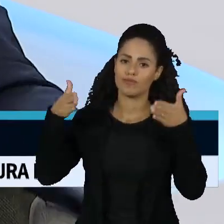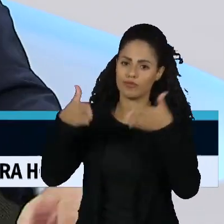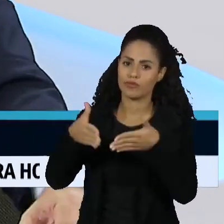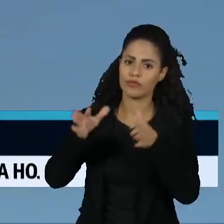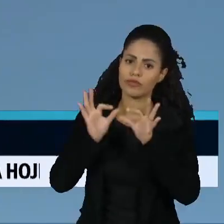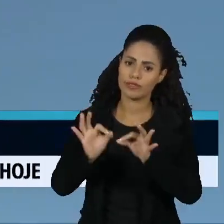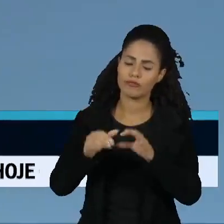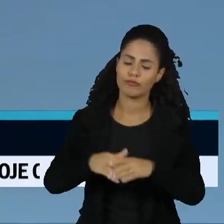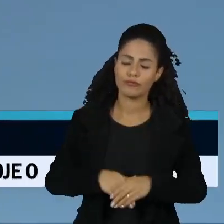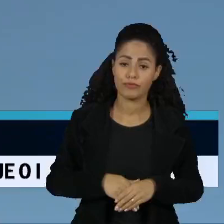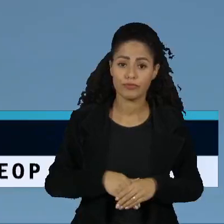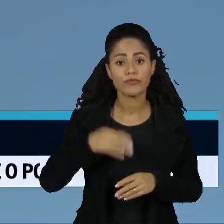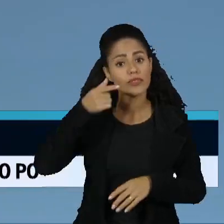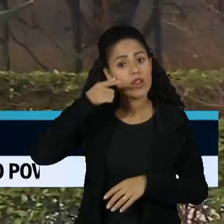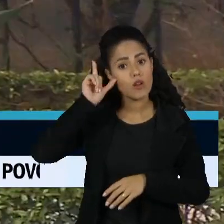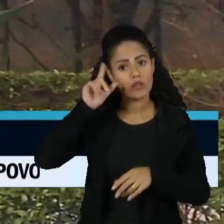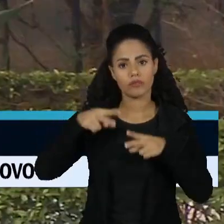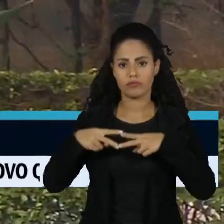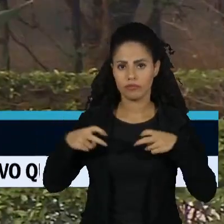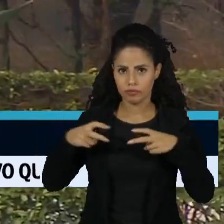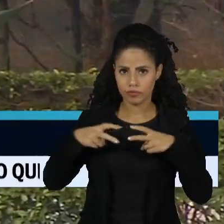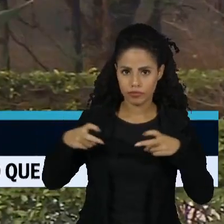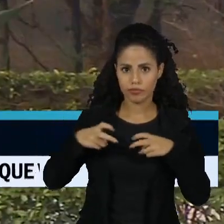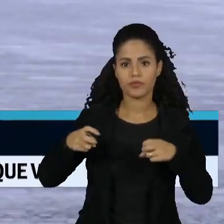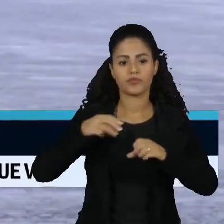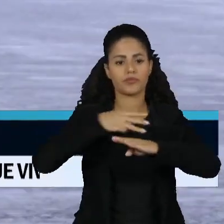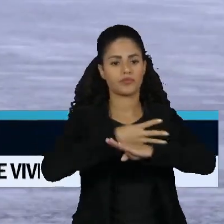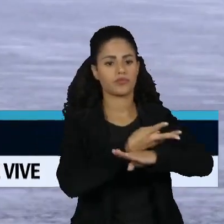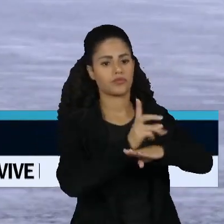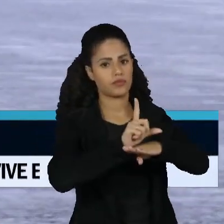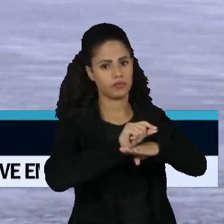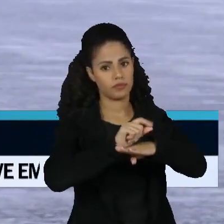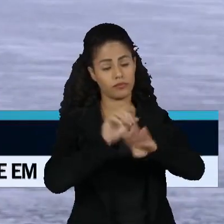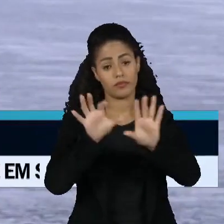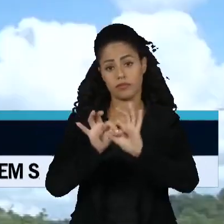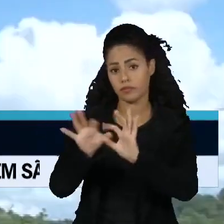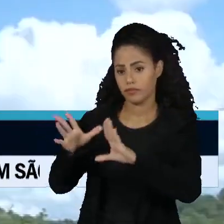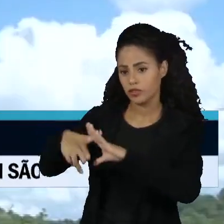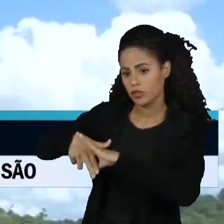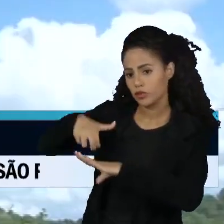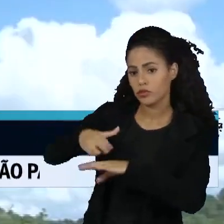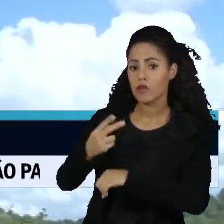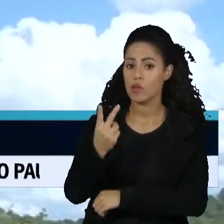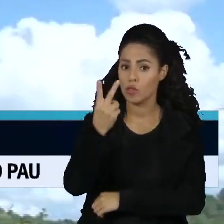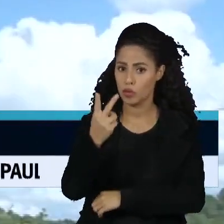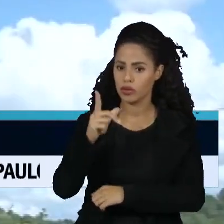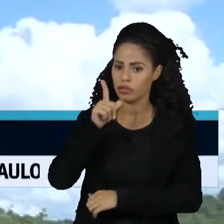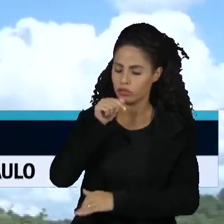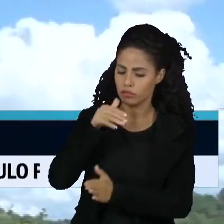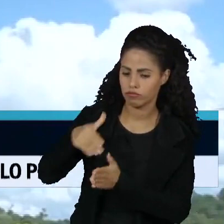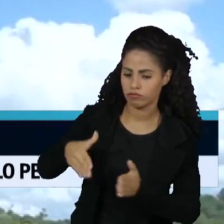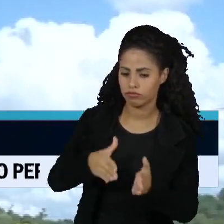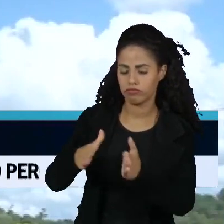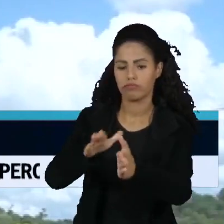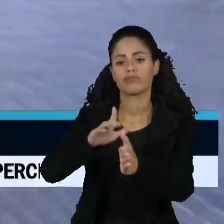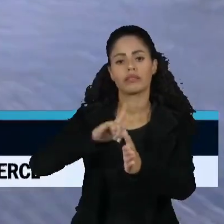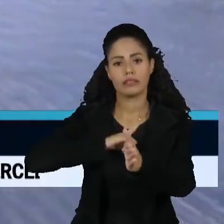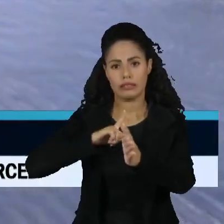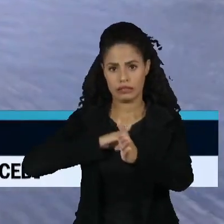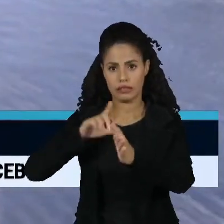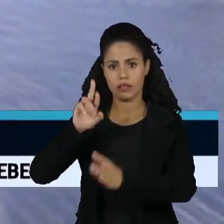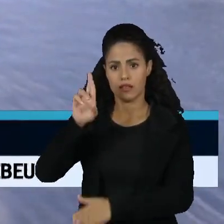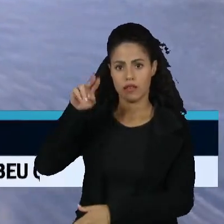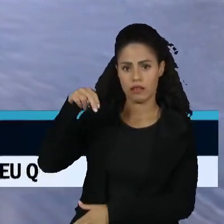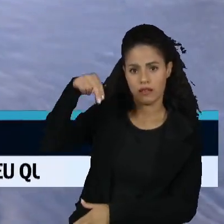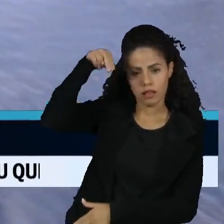Não faz sentido. Ontem, a Petrobras obteve do IBAMA licença ambiental para perfurar 2 poços exploratórios no Rio Grande do